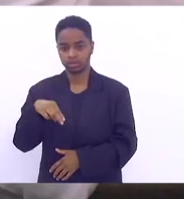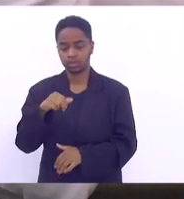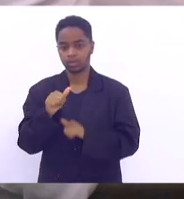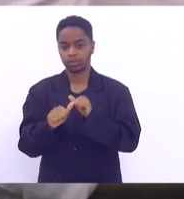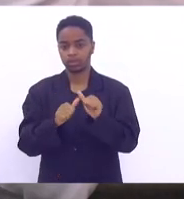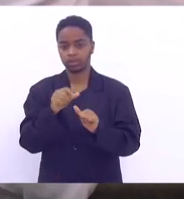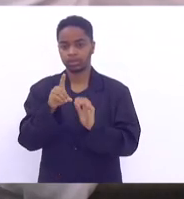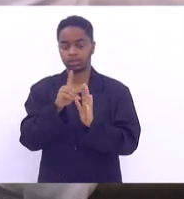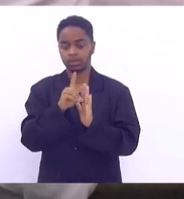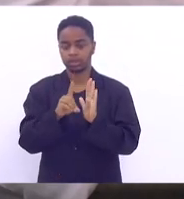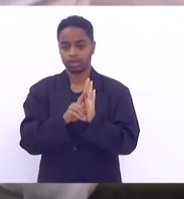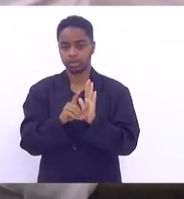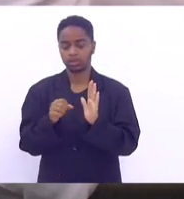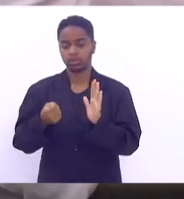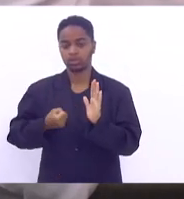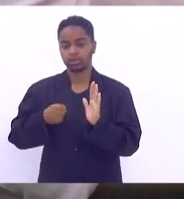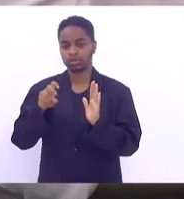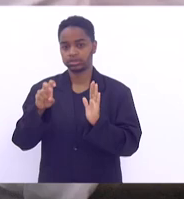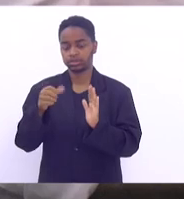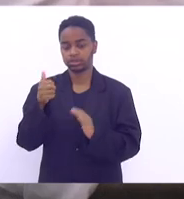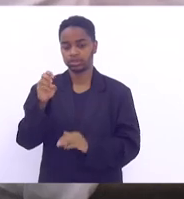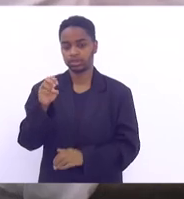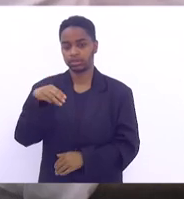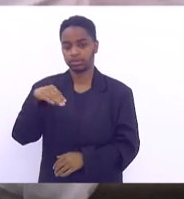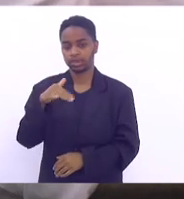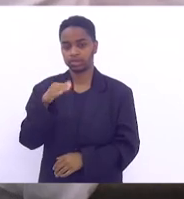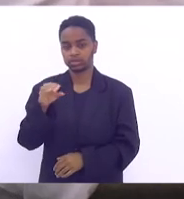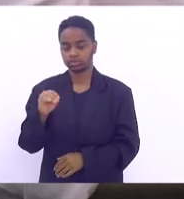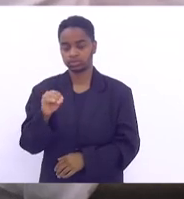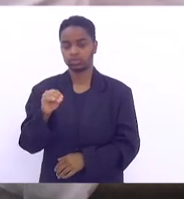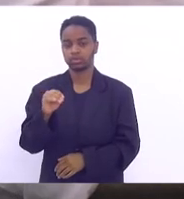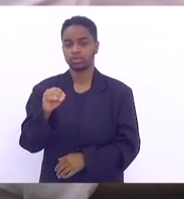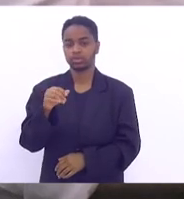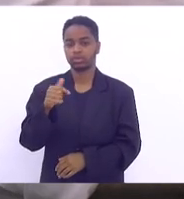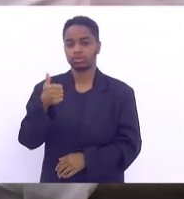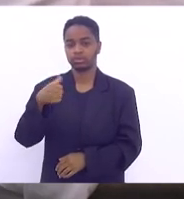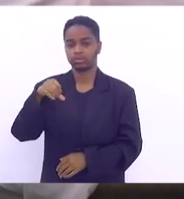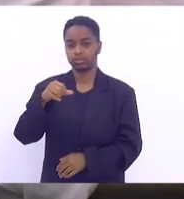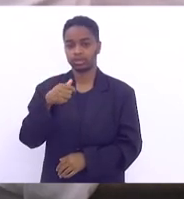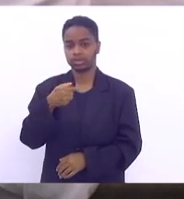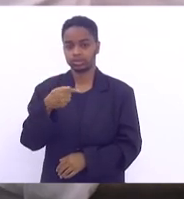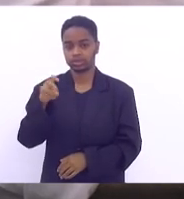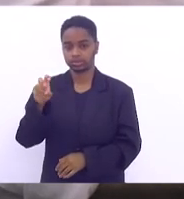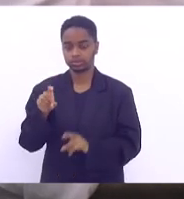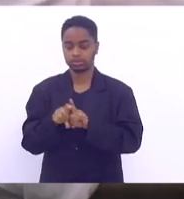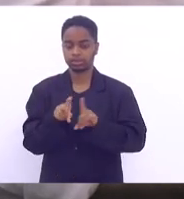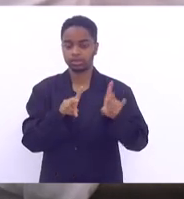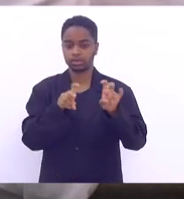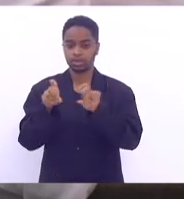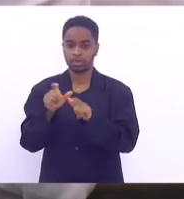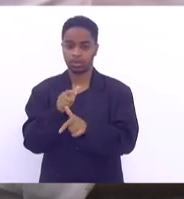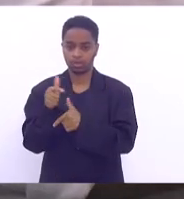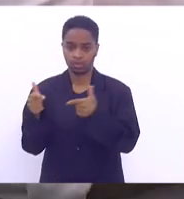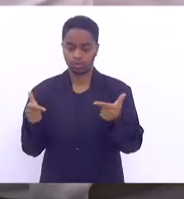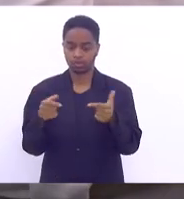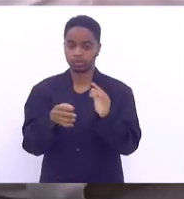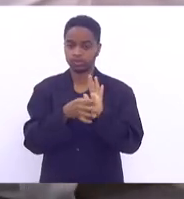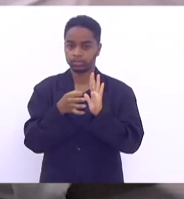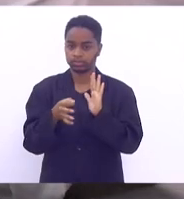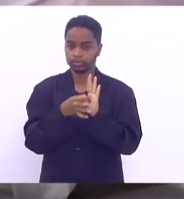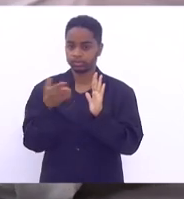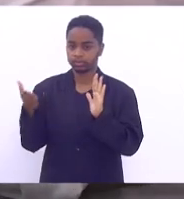altera o decreto-lei número 5, de 15 de março de 75, e dá outras providências. Para